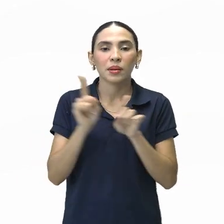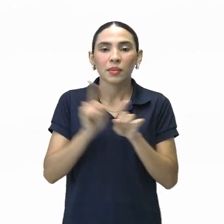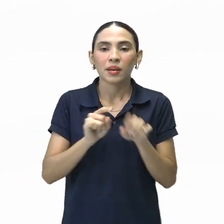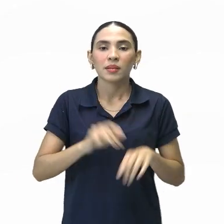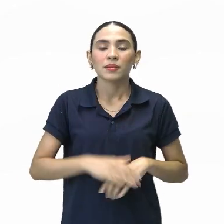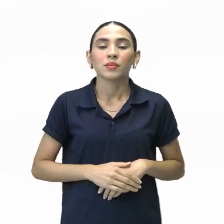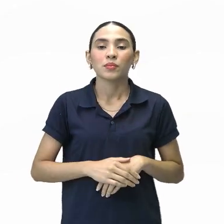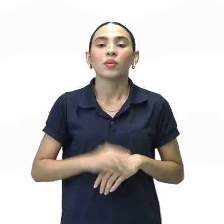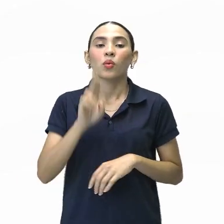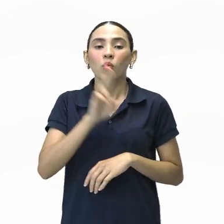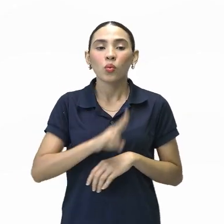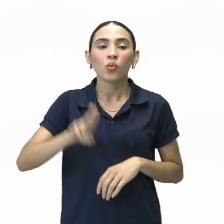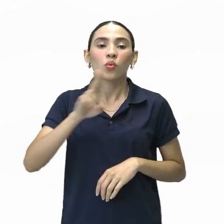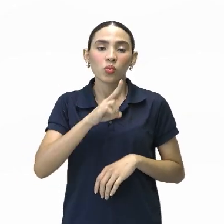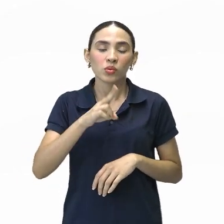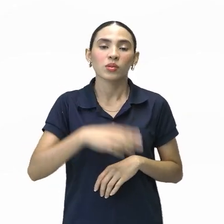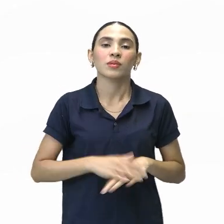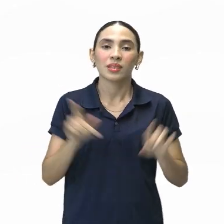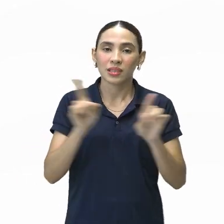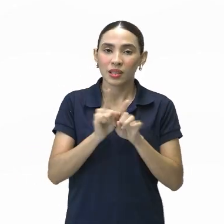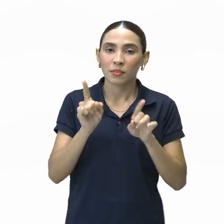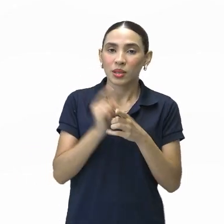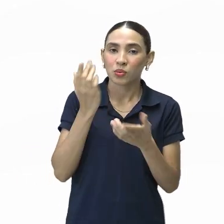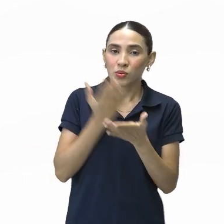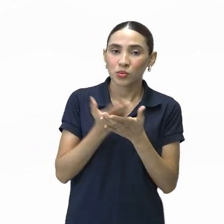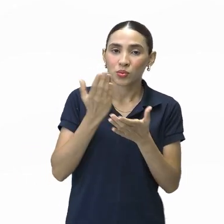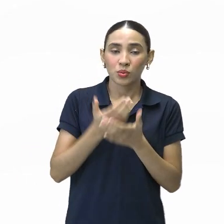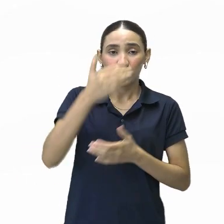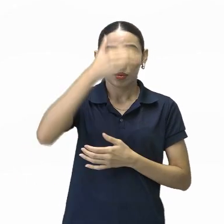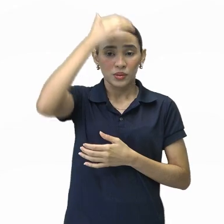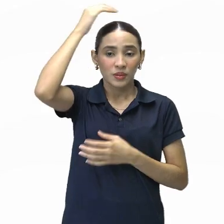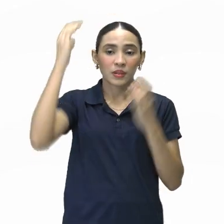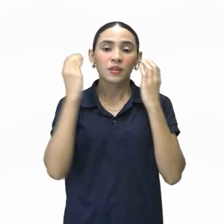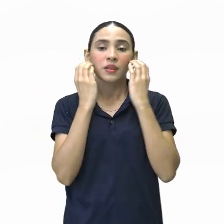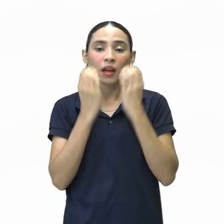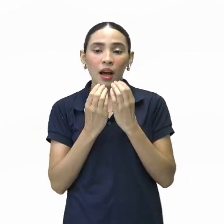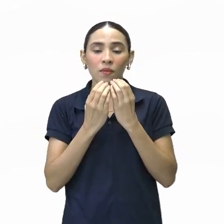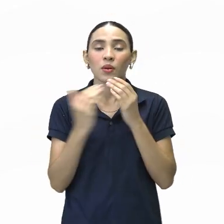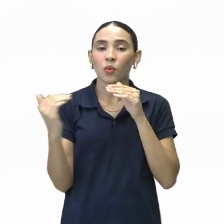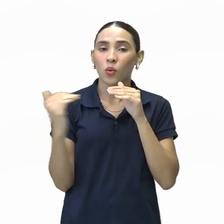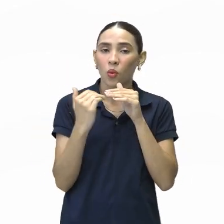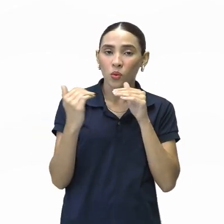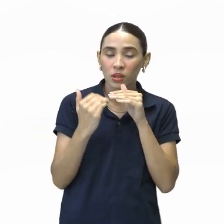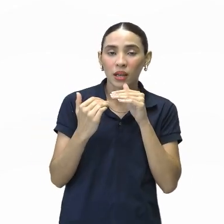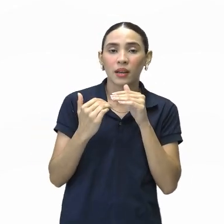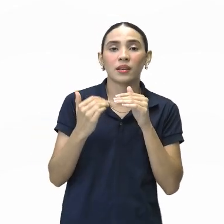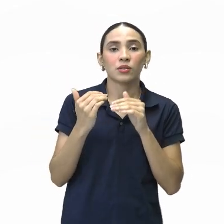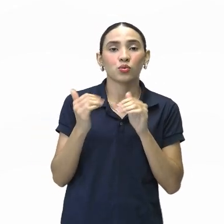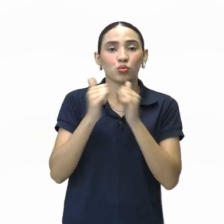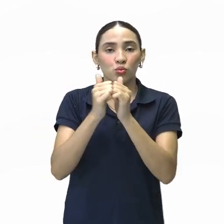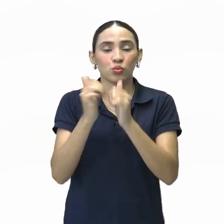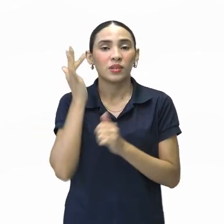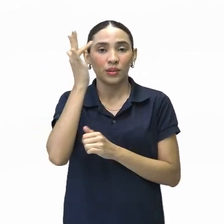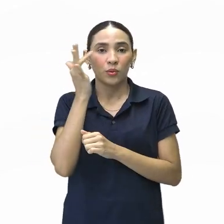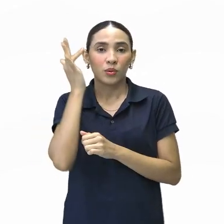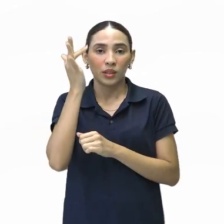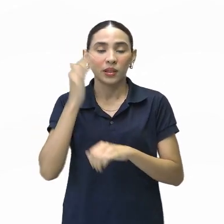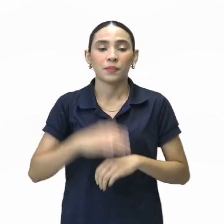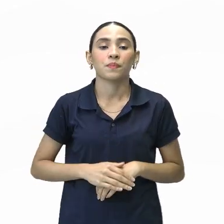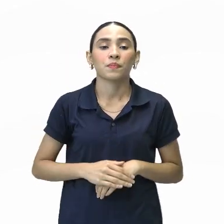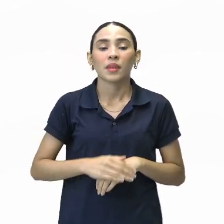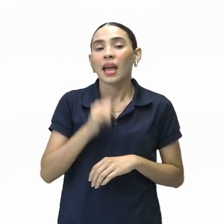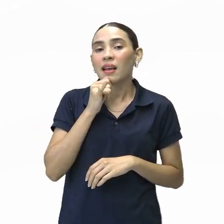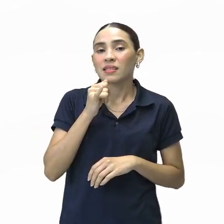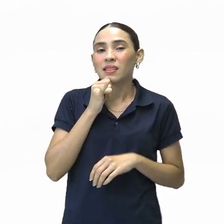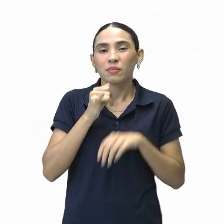que utilizam parte aí dos estudos de Darwin para concordar com a sua teoria, né? O entendimento de